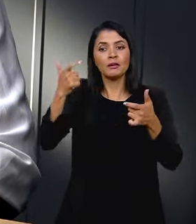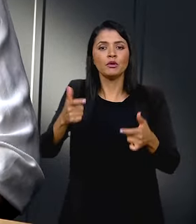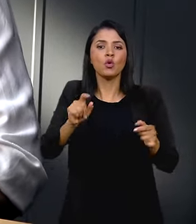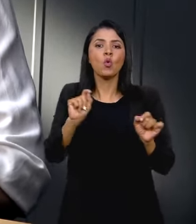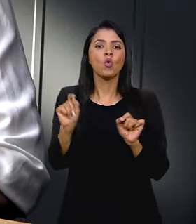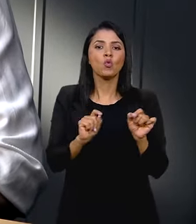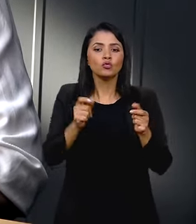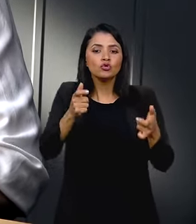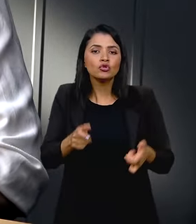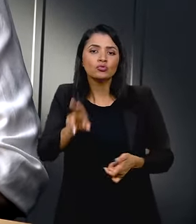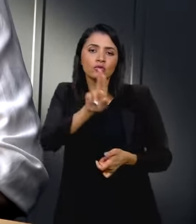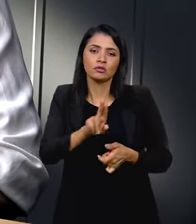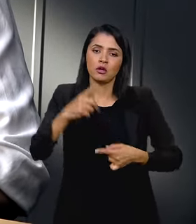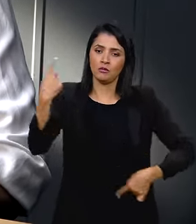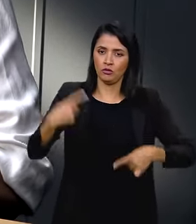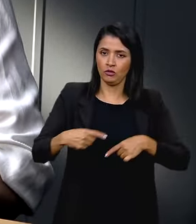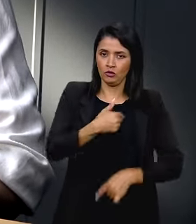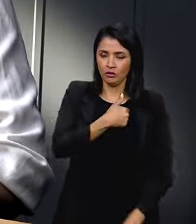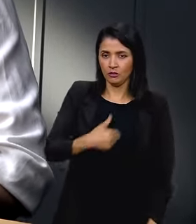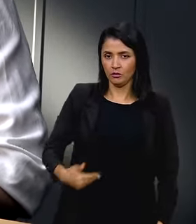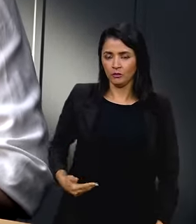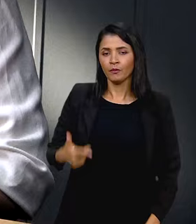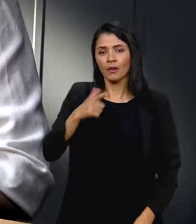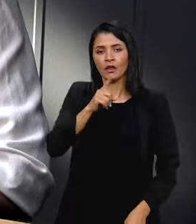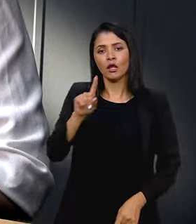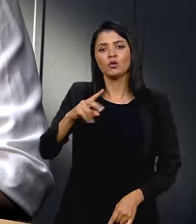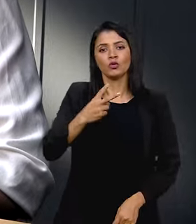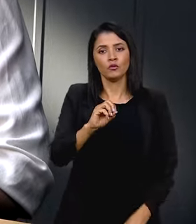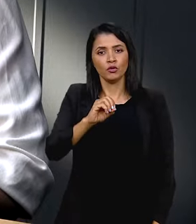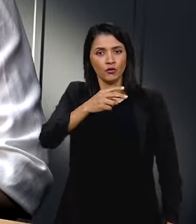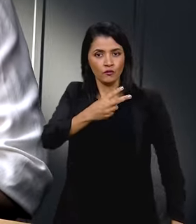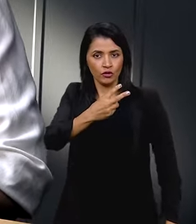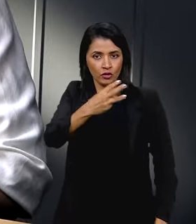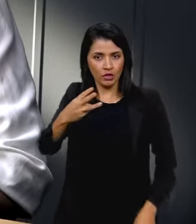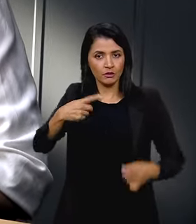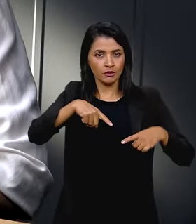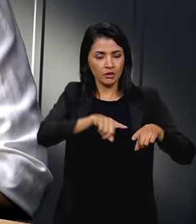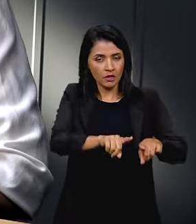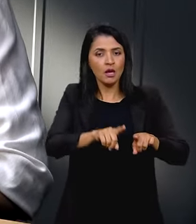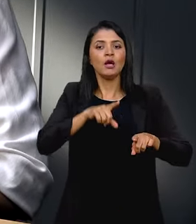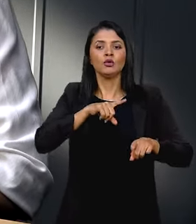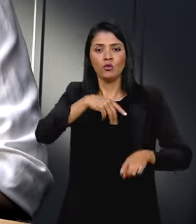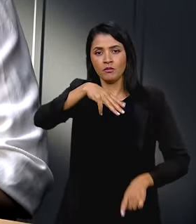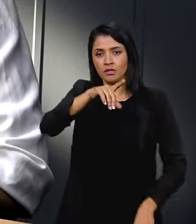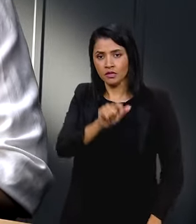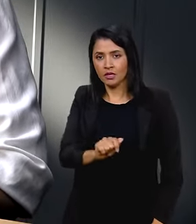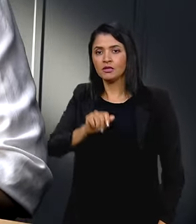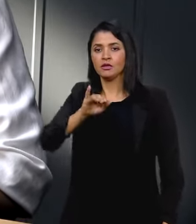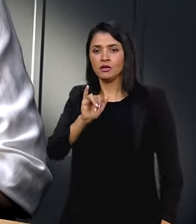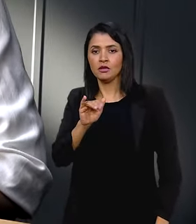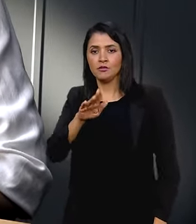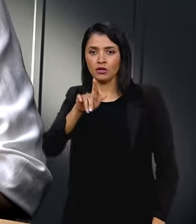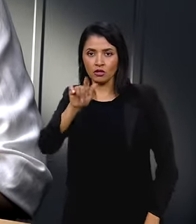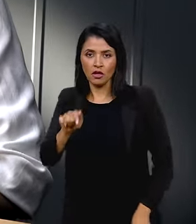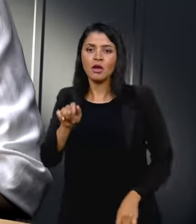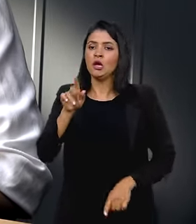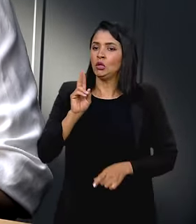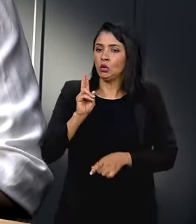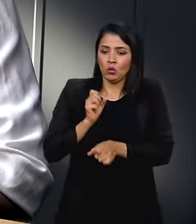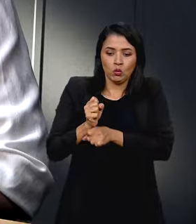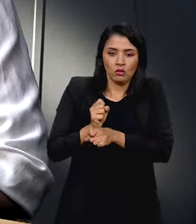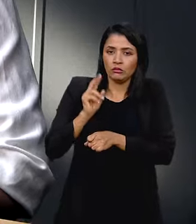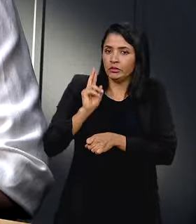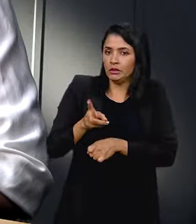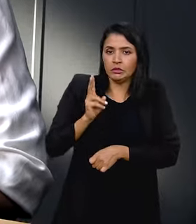gente tem a escala Brasileira de segurança aliment tá que foi aplicada em 2023 dessa parceria do MDS com mge ela vai ser aplicada de forma